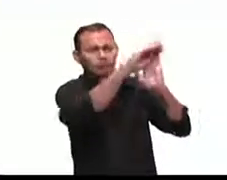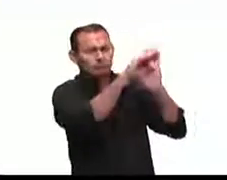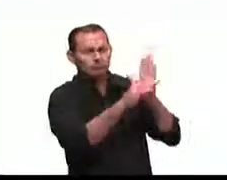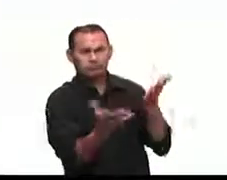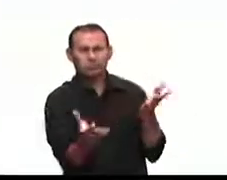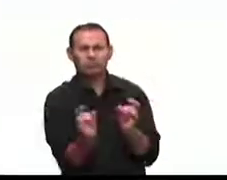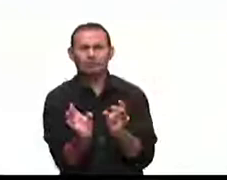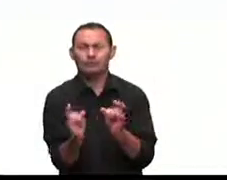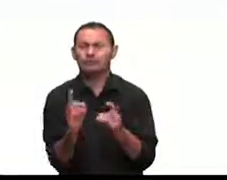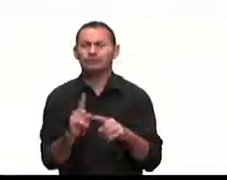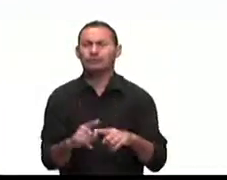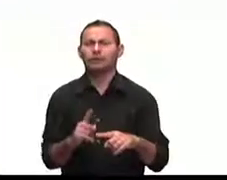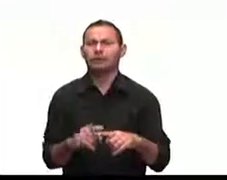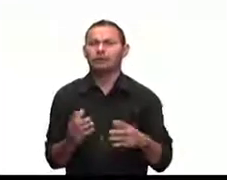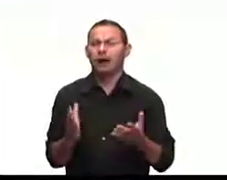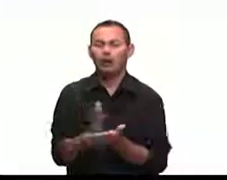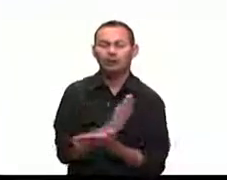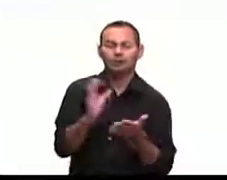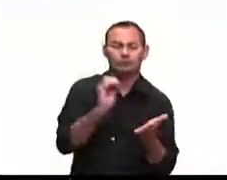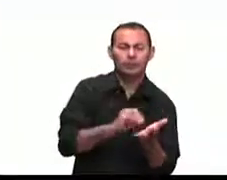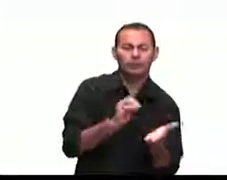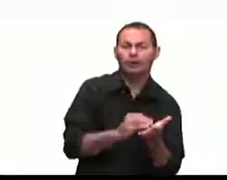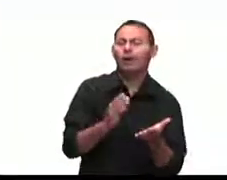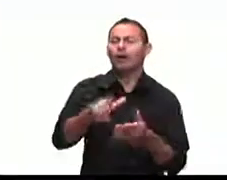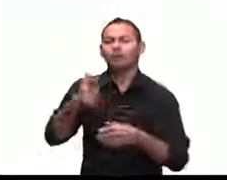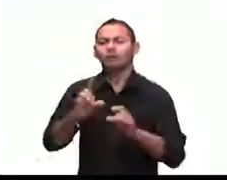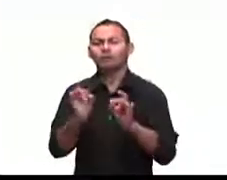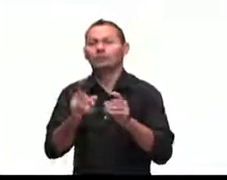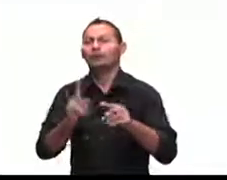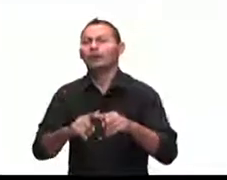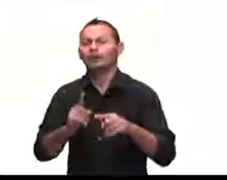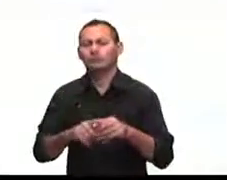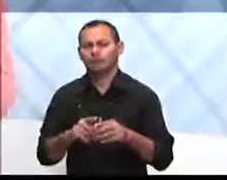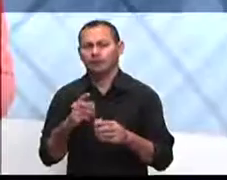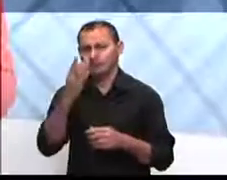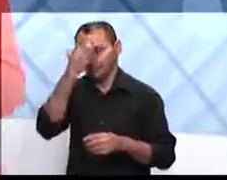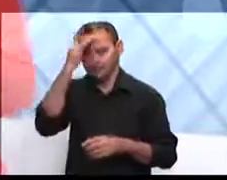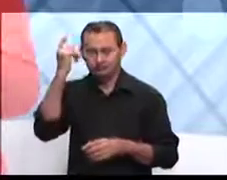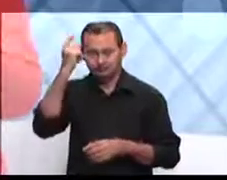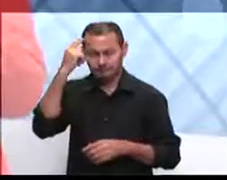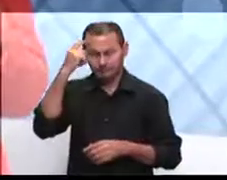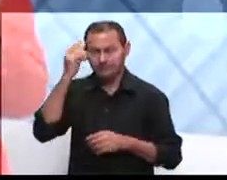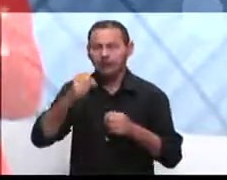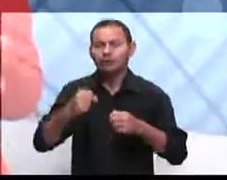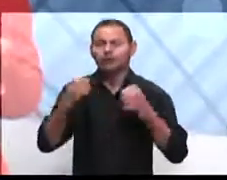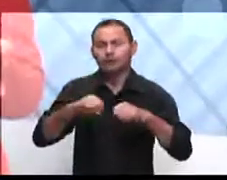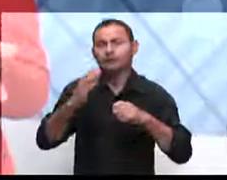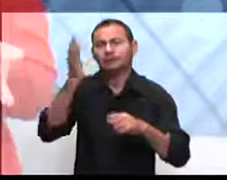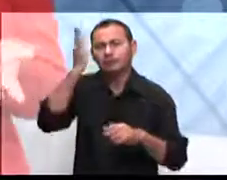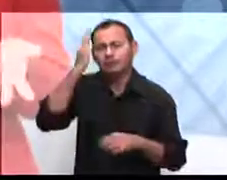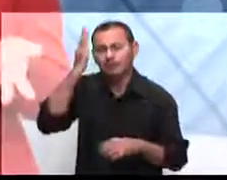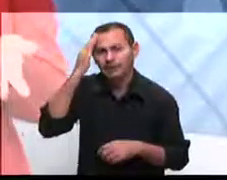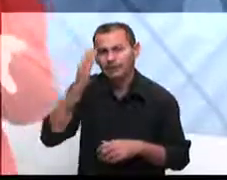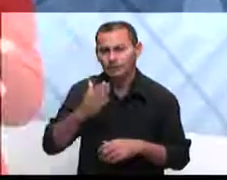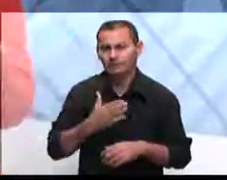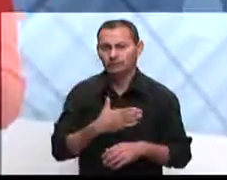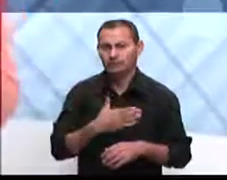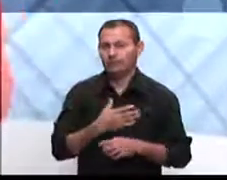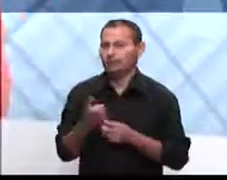Então, uma típica situação aonde eu preciso, então, conhecer o